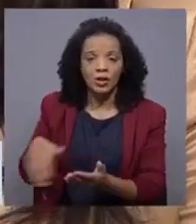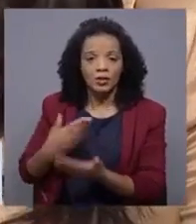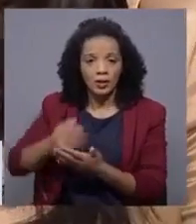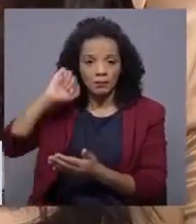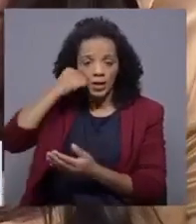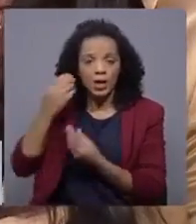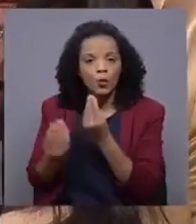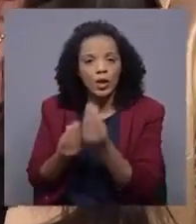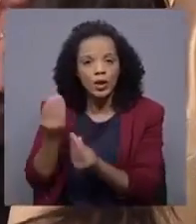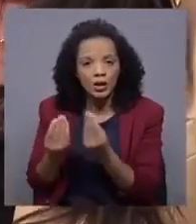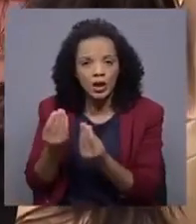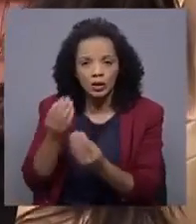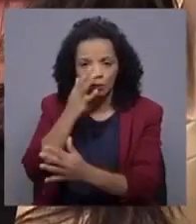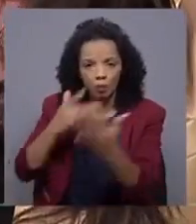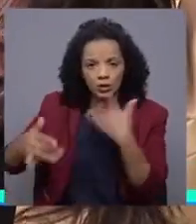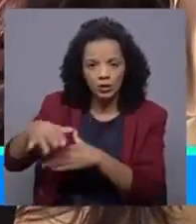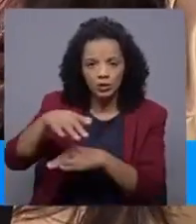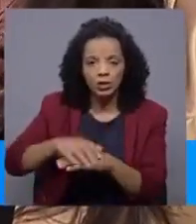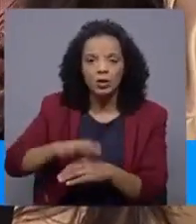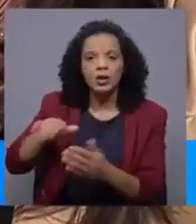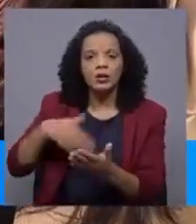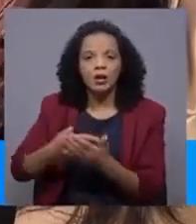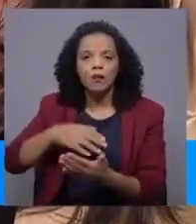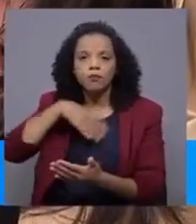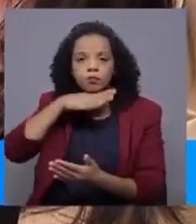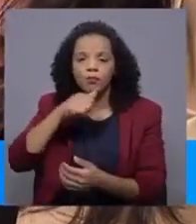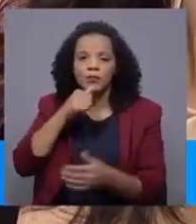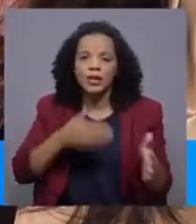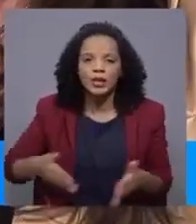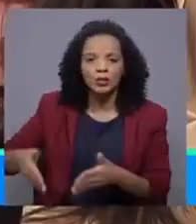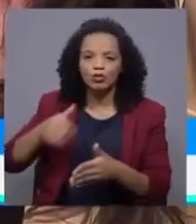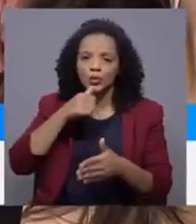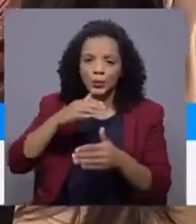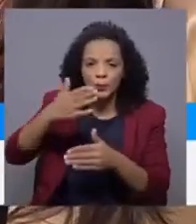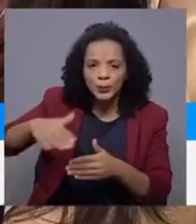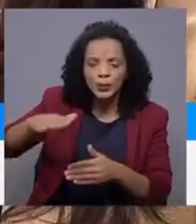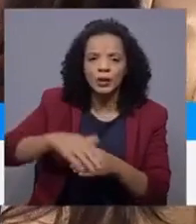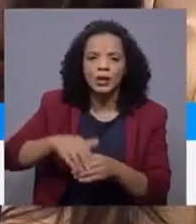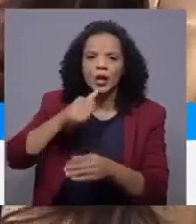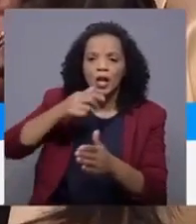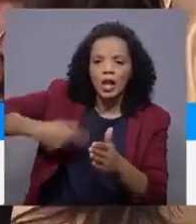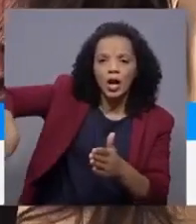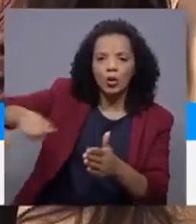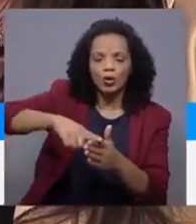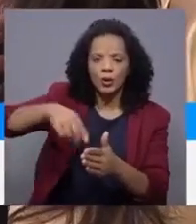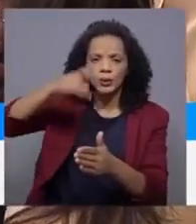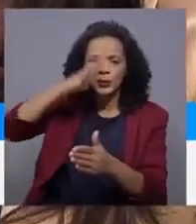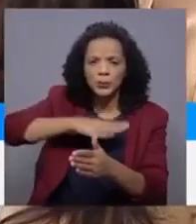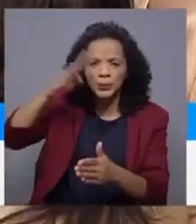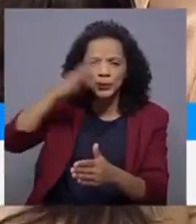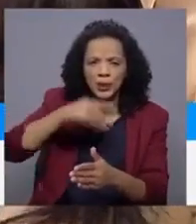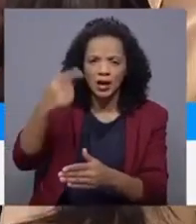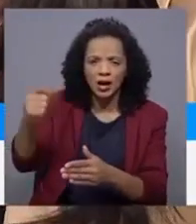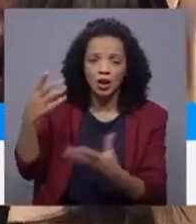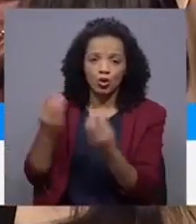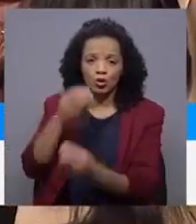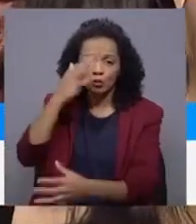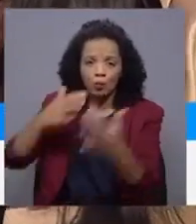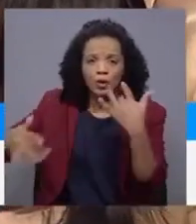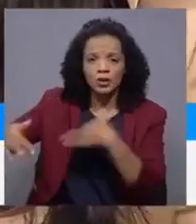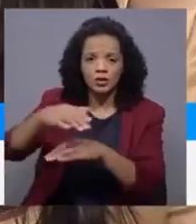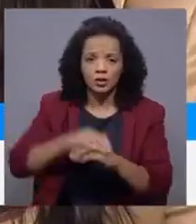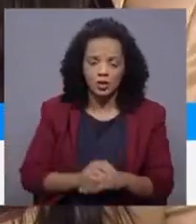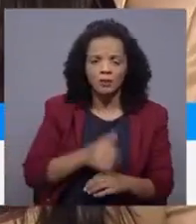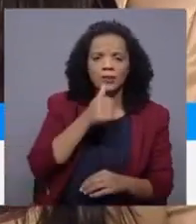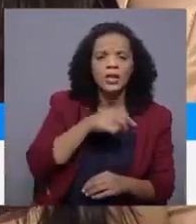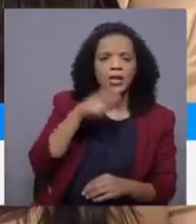a qualidade de vida das populações ao poluir os rios, as ribeiras, ter lagoas a céu aberto com cheiros nauseabundos juntos de populações. Inês, e como é